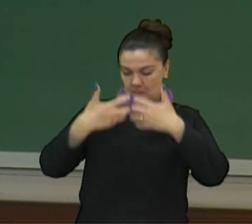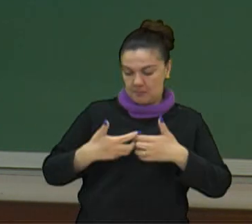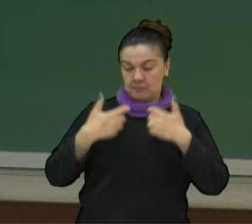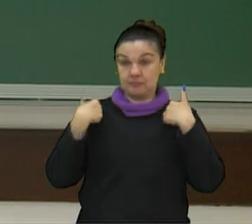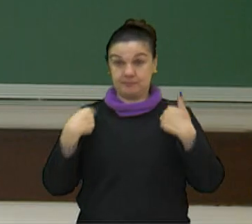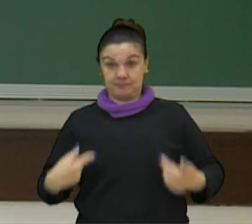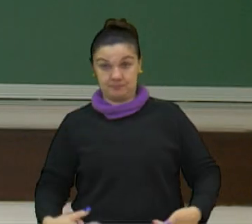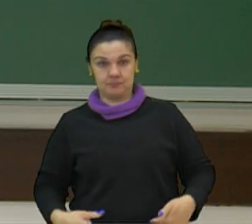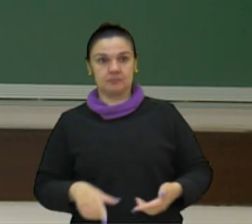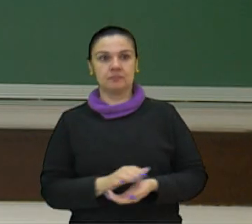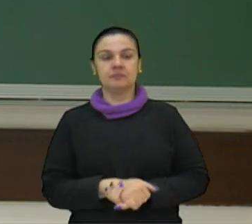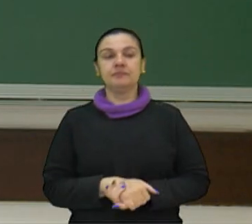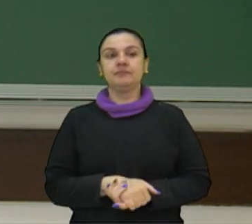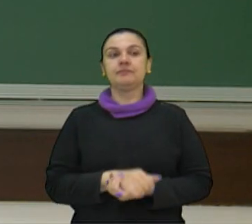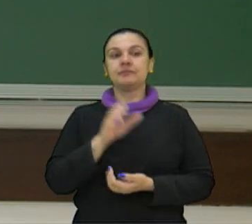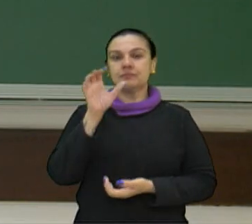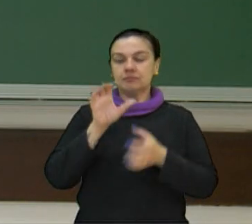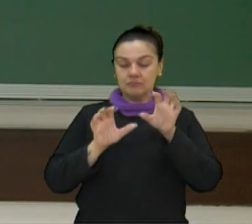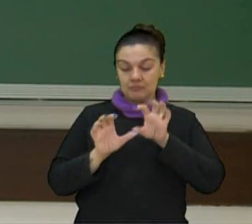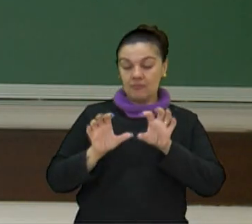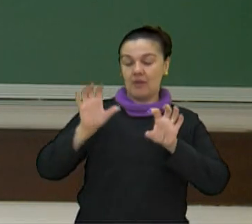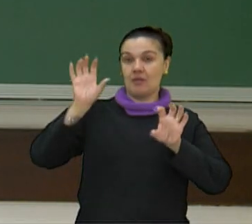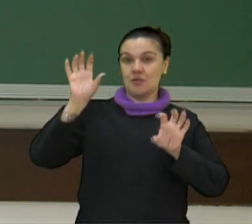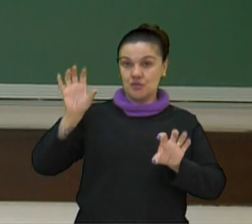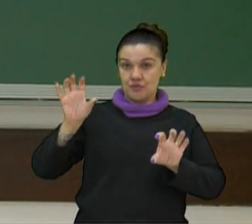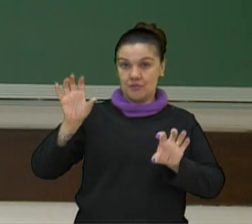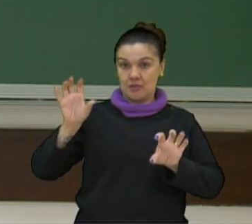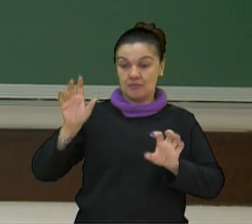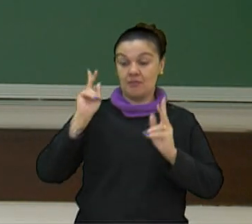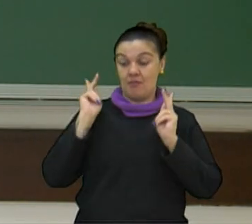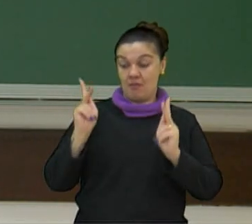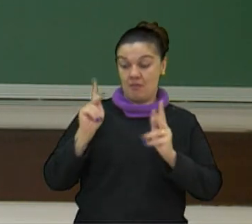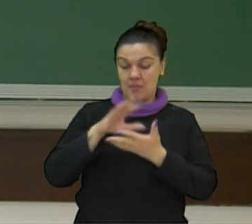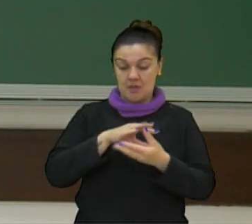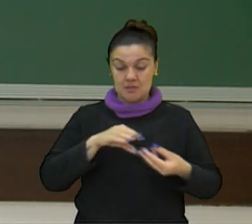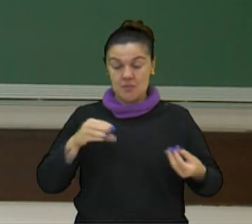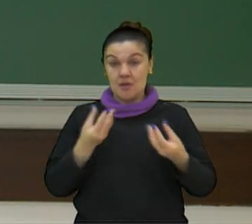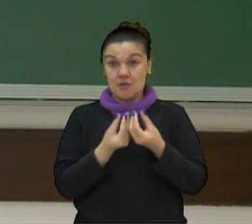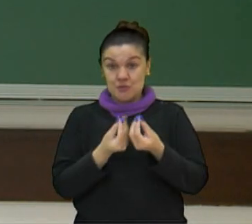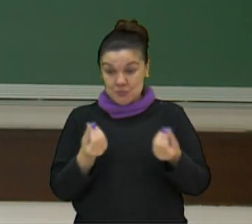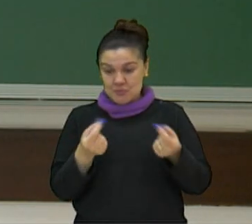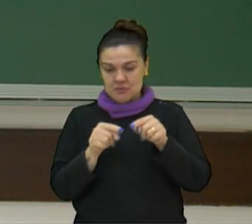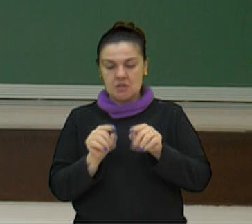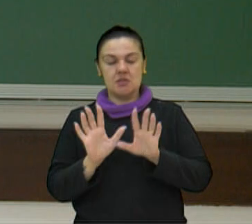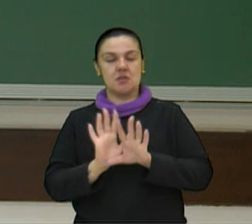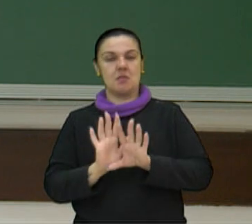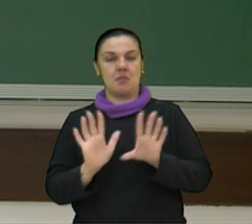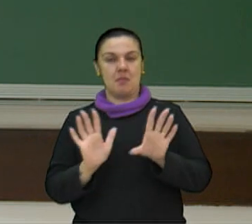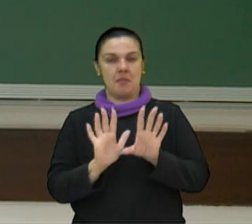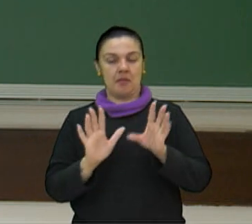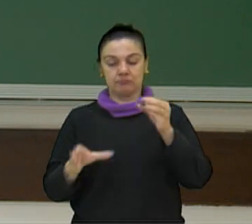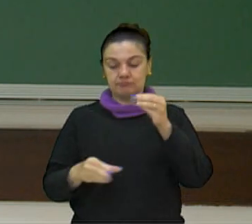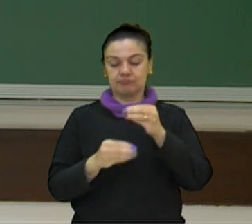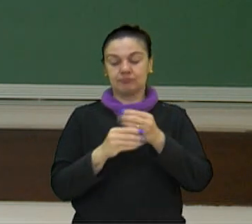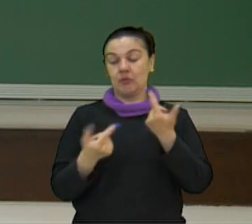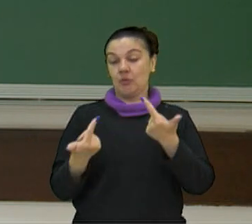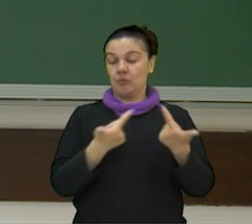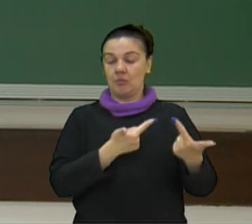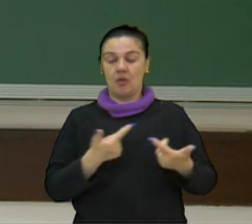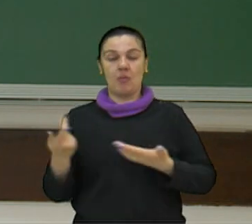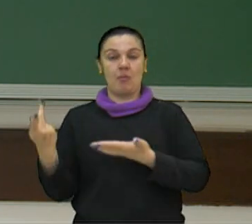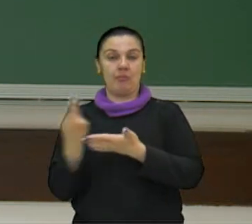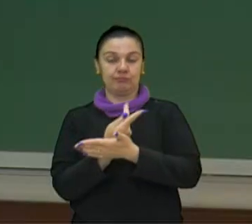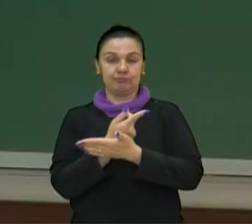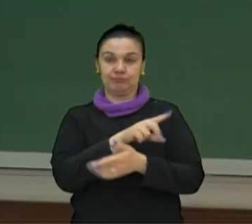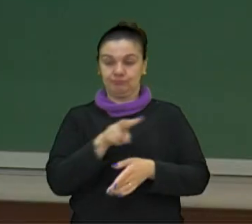a extensão. São dois atributos diferentes de uma mesma substância, mas não existe uma relação causal entre estes